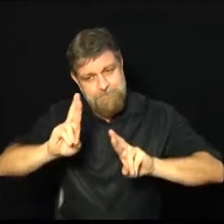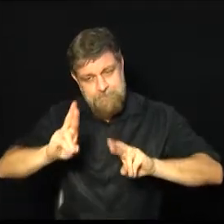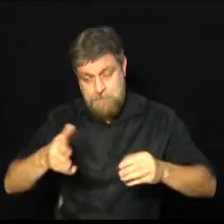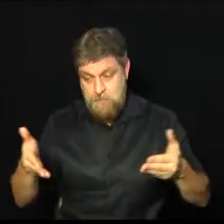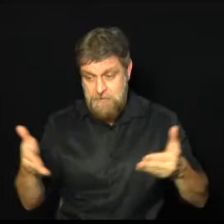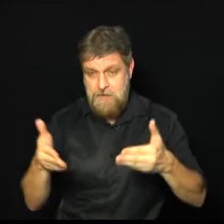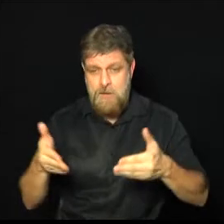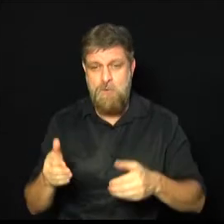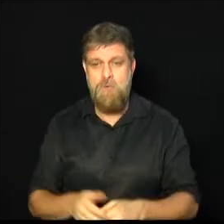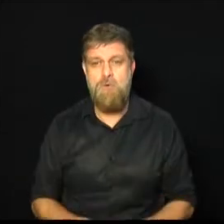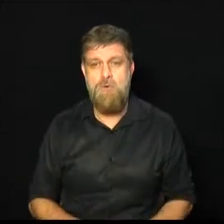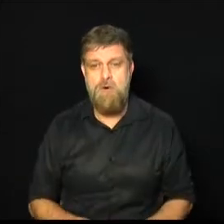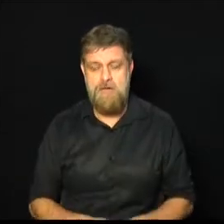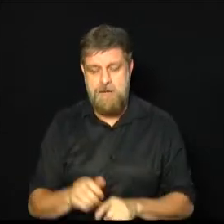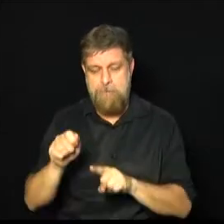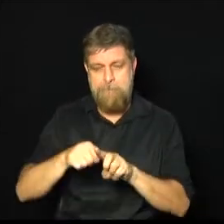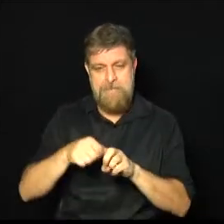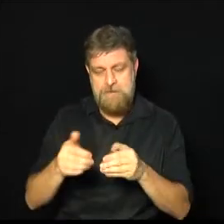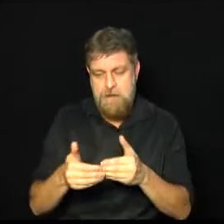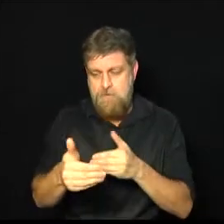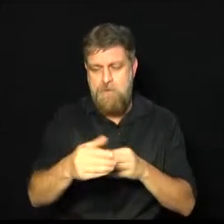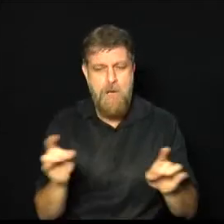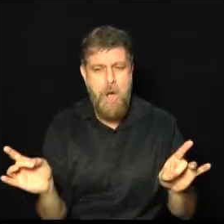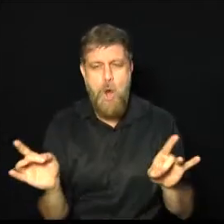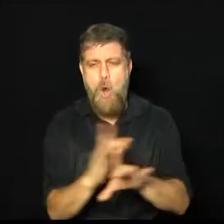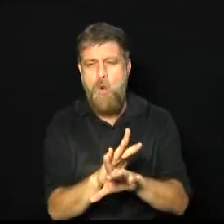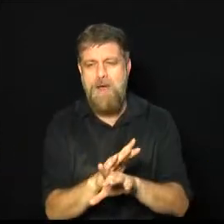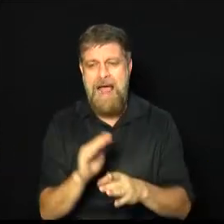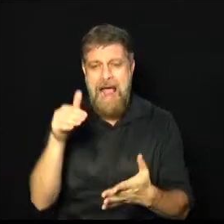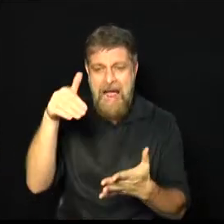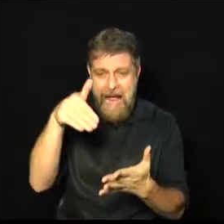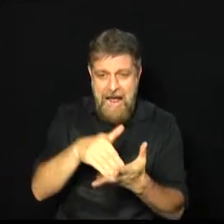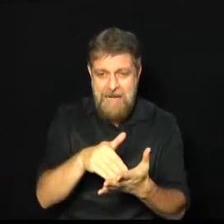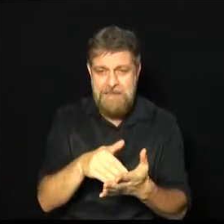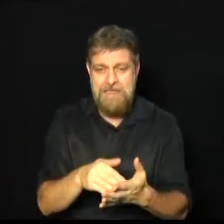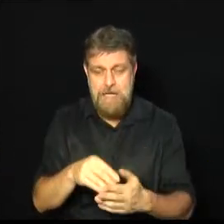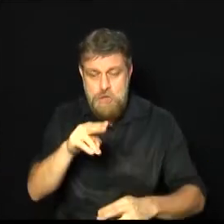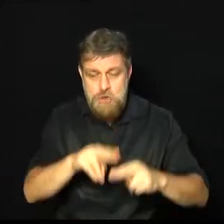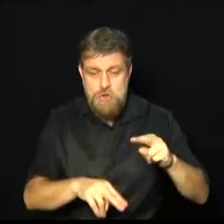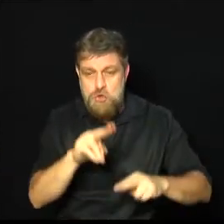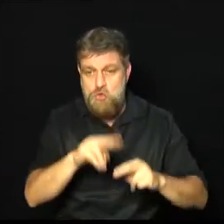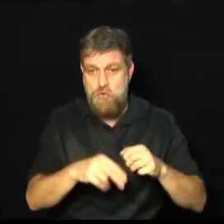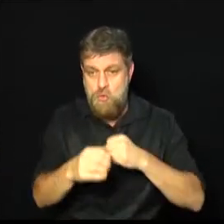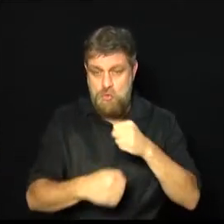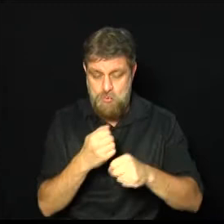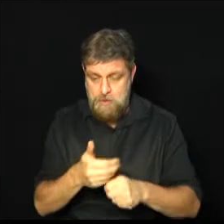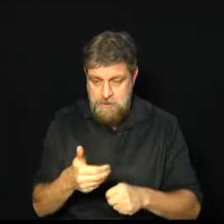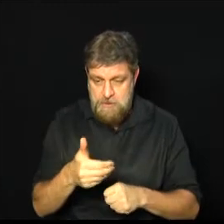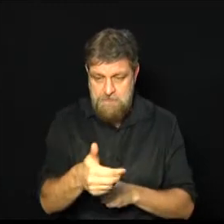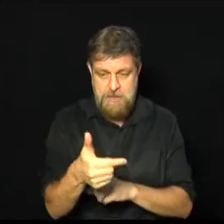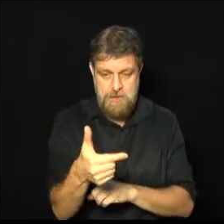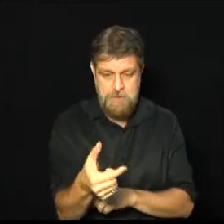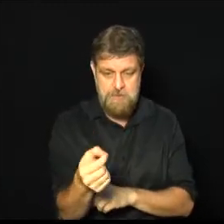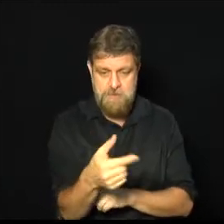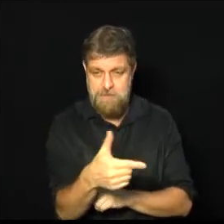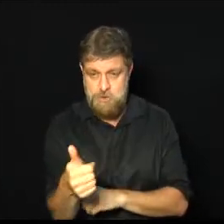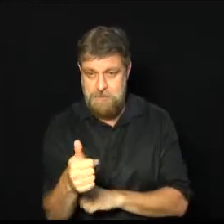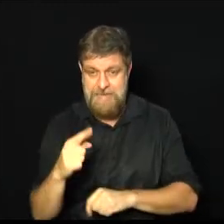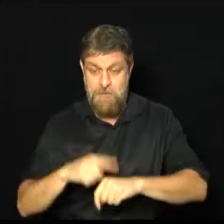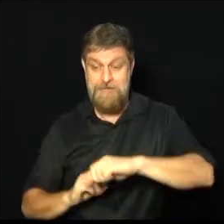a partir desses próximos meses e concluir tudo em junho de 2022, que é o prazo que nós temos